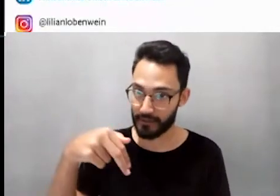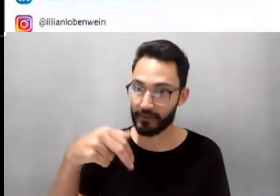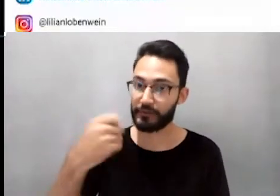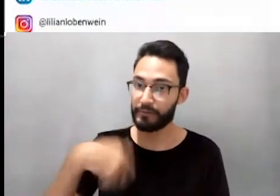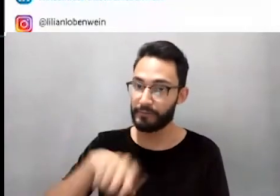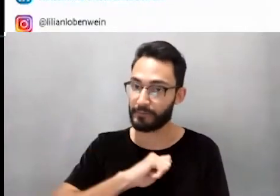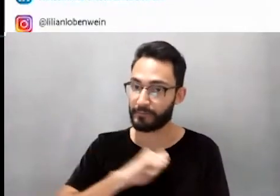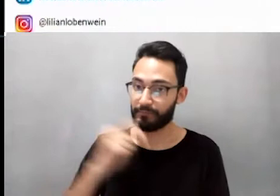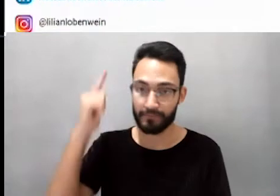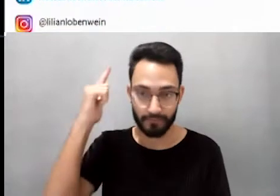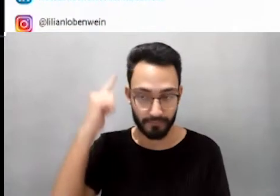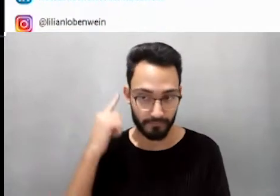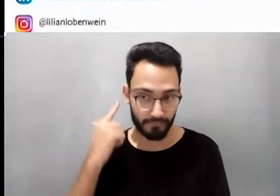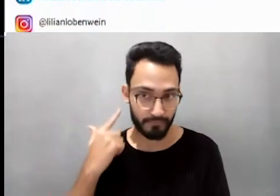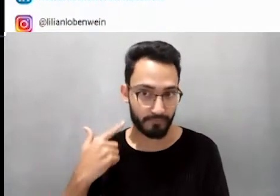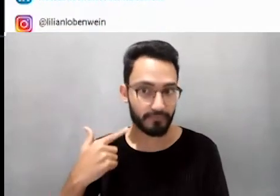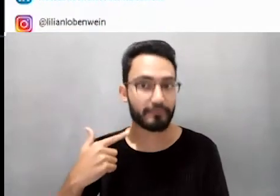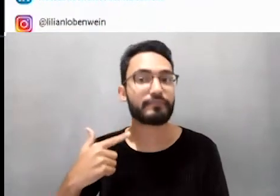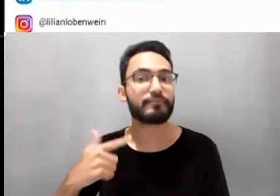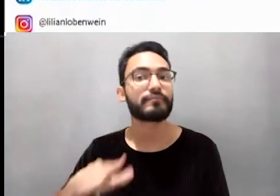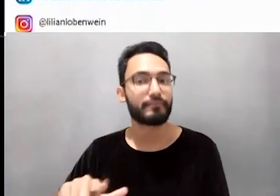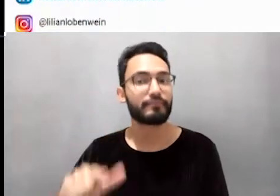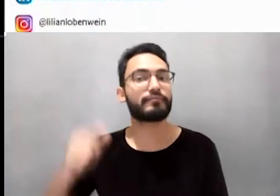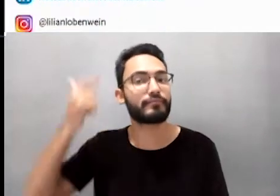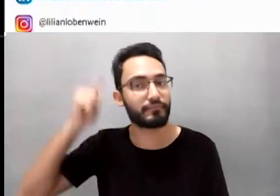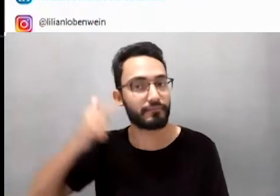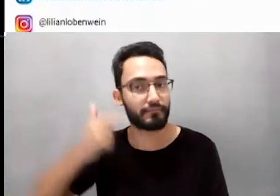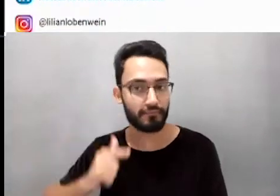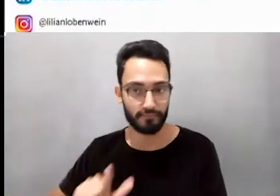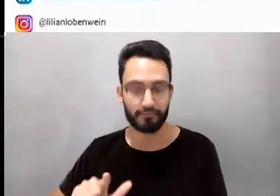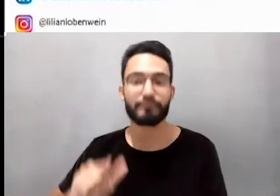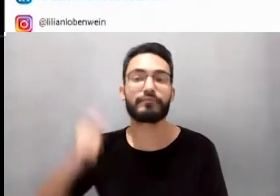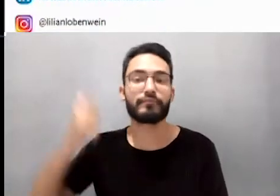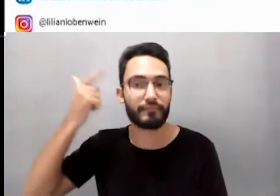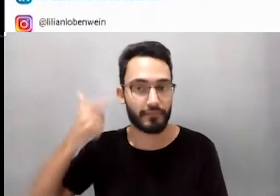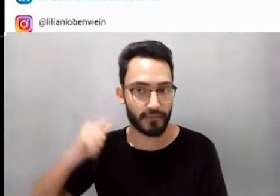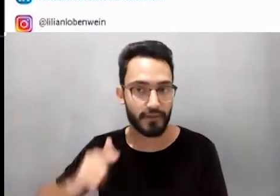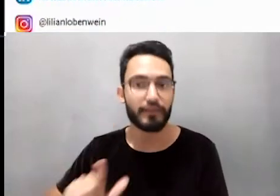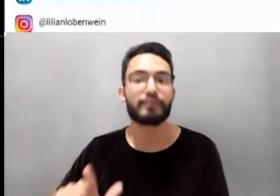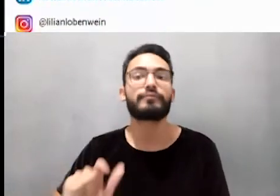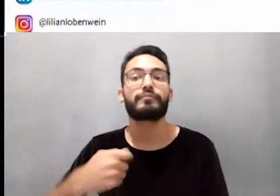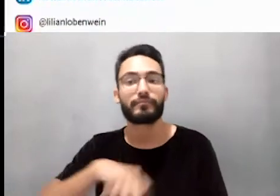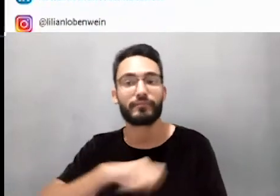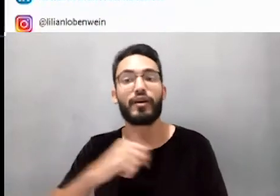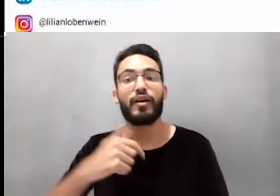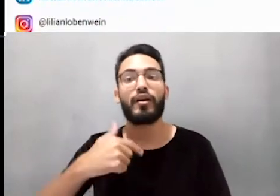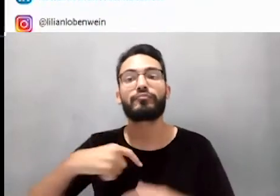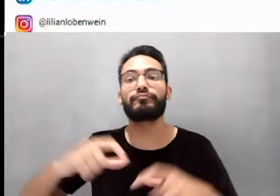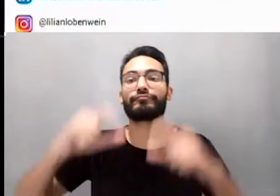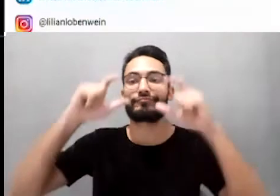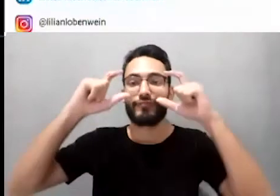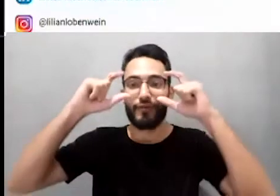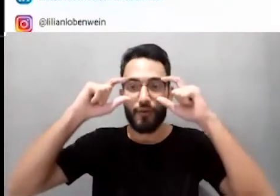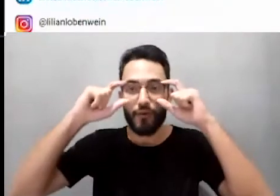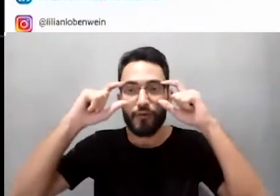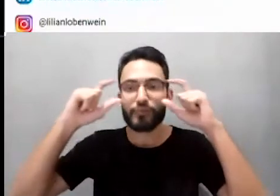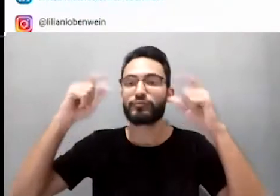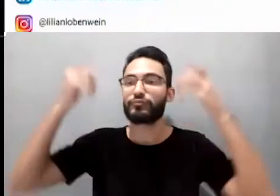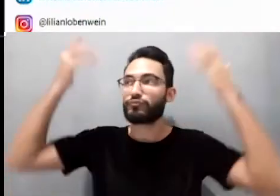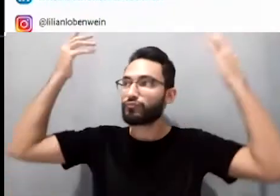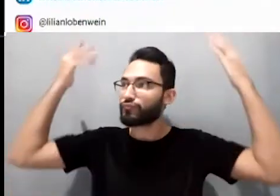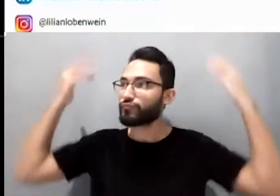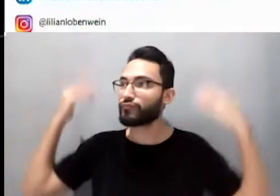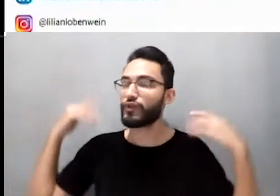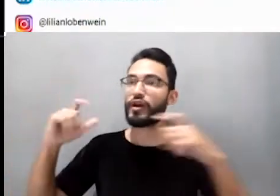branca, tenho cabelos escuros, na altura dos ombros, uso óculos e estou num ambiente onde eu tenho um